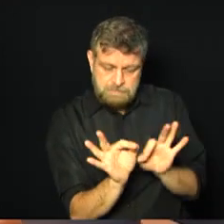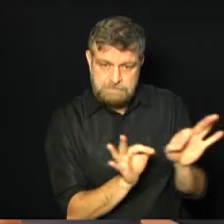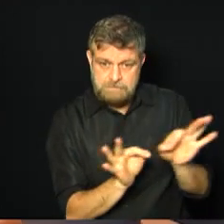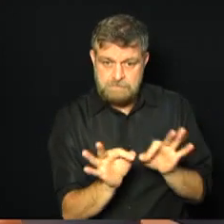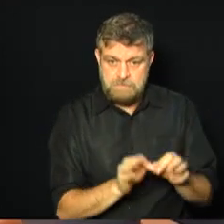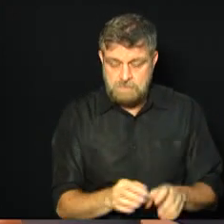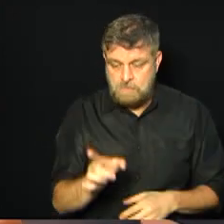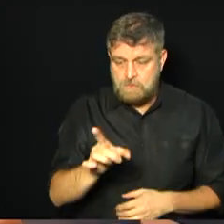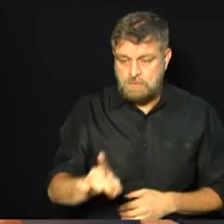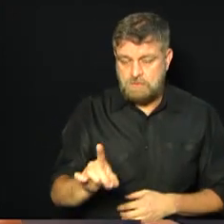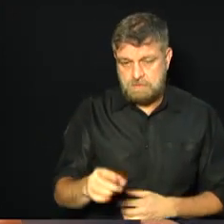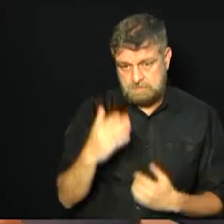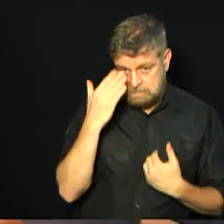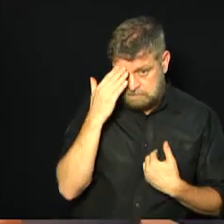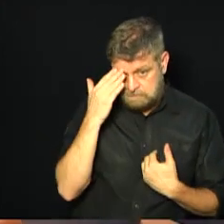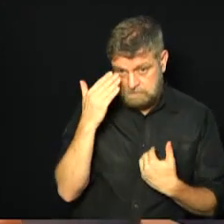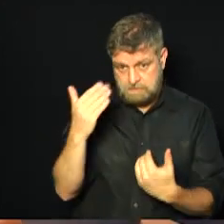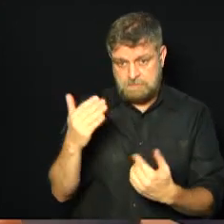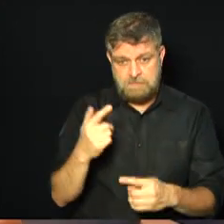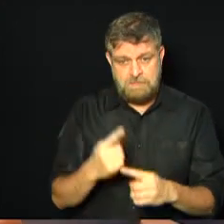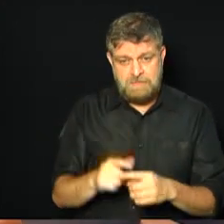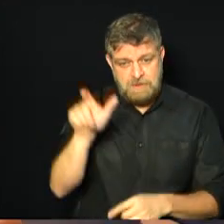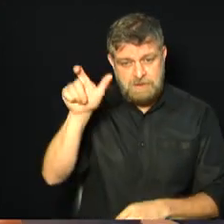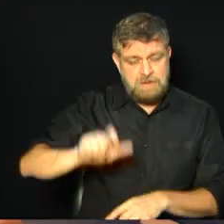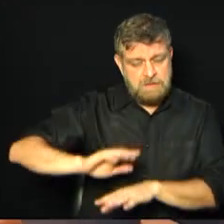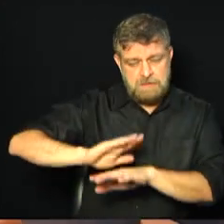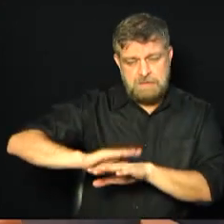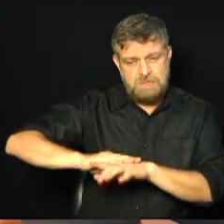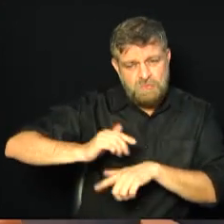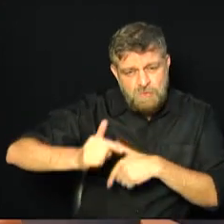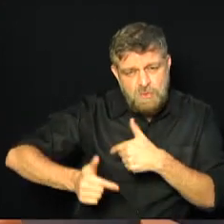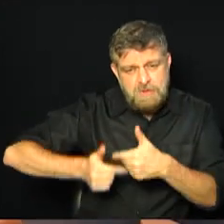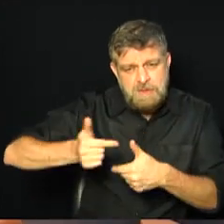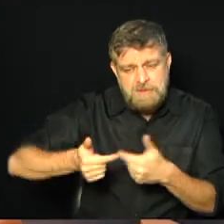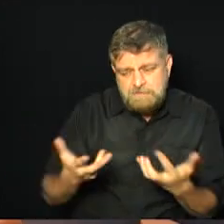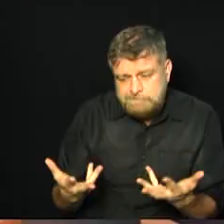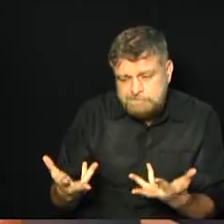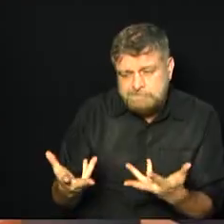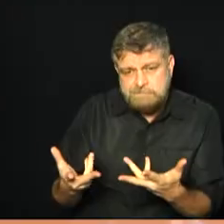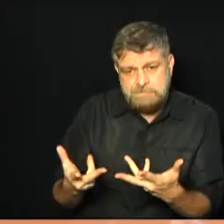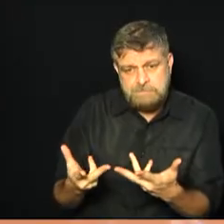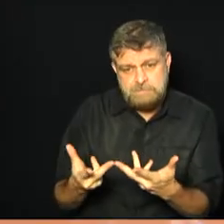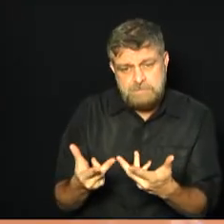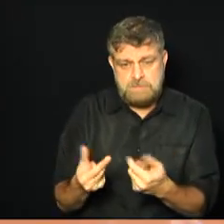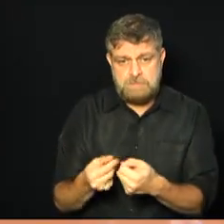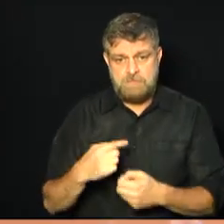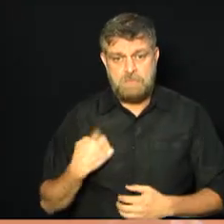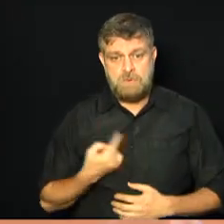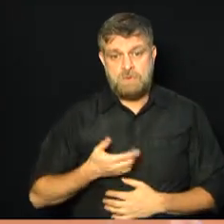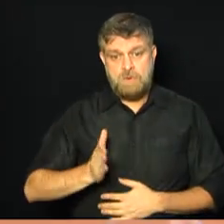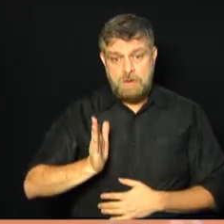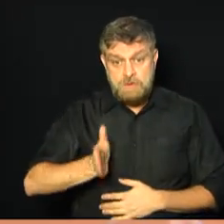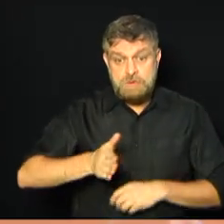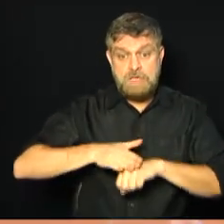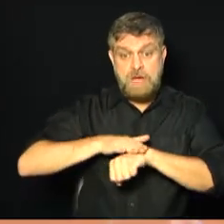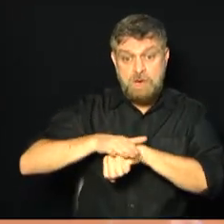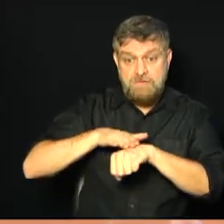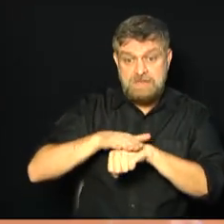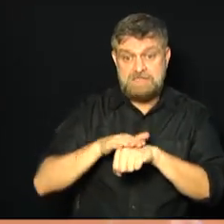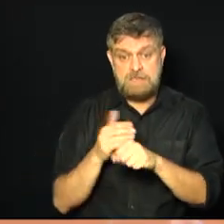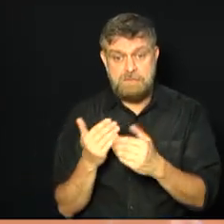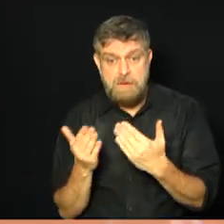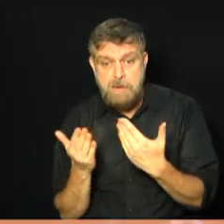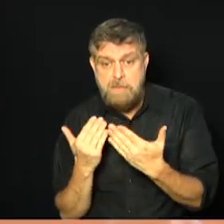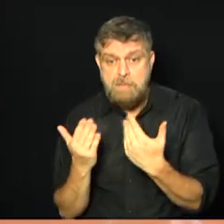último, porque ele fez todo esse trabalho com muita excelência. Nós já estávamos conversando e